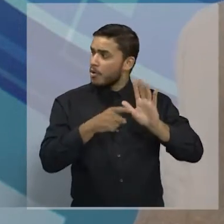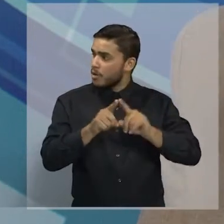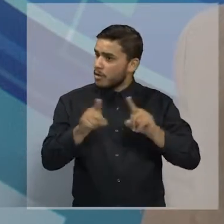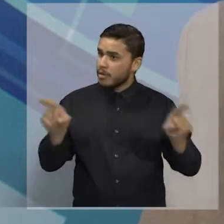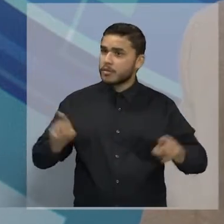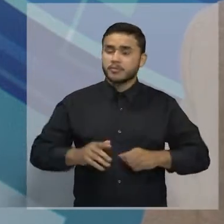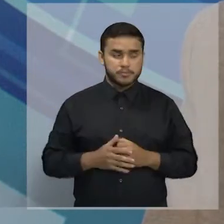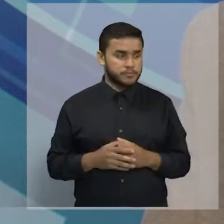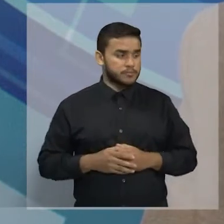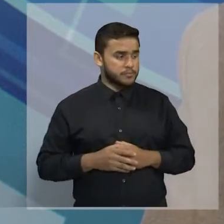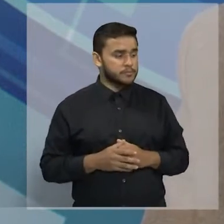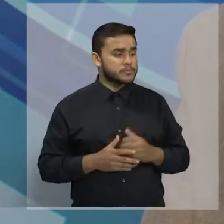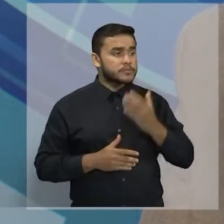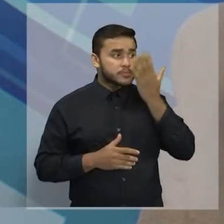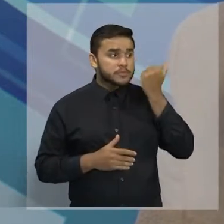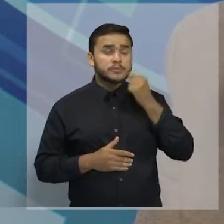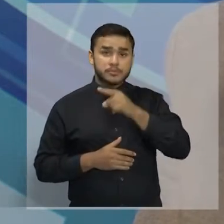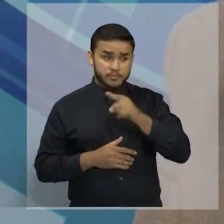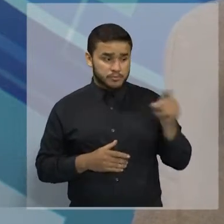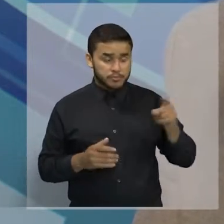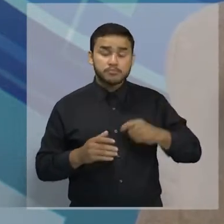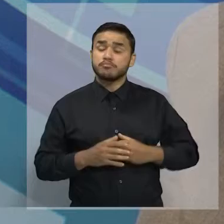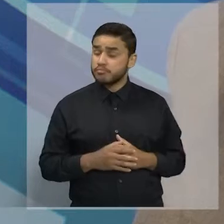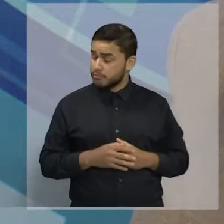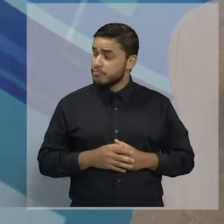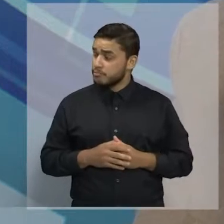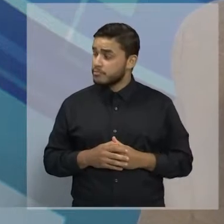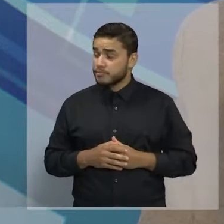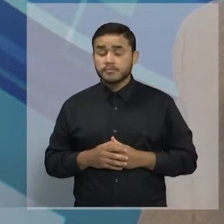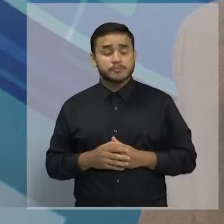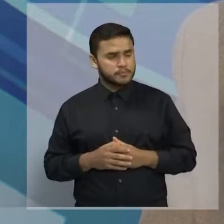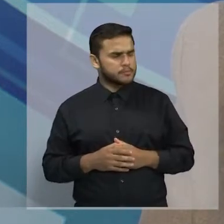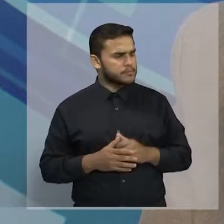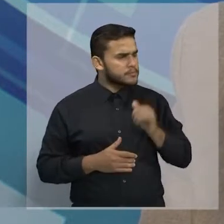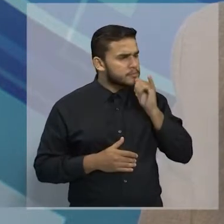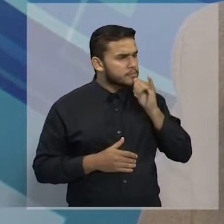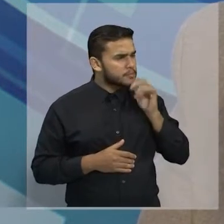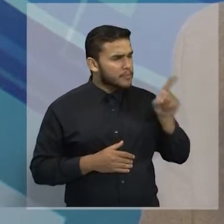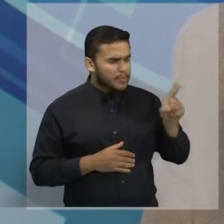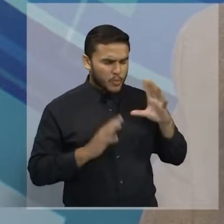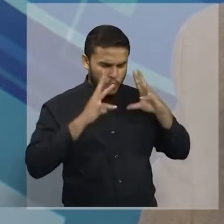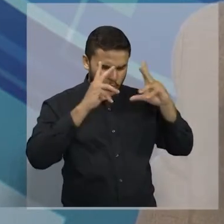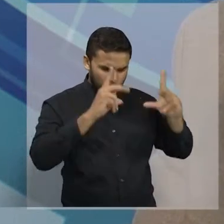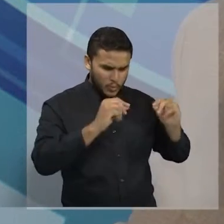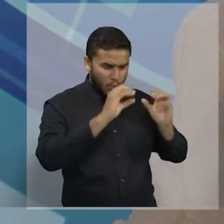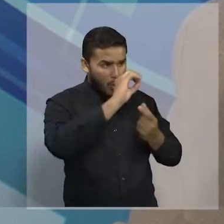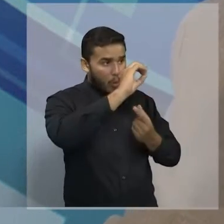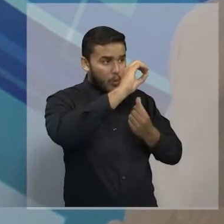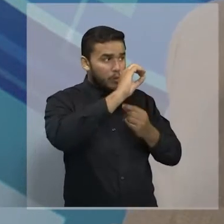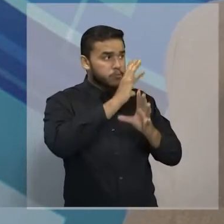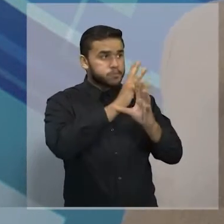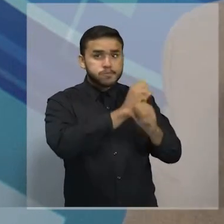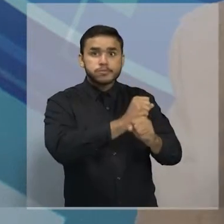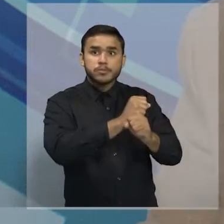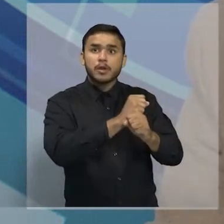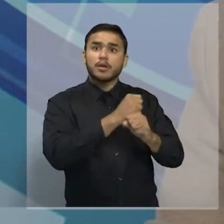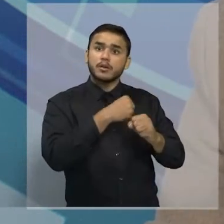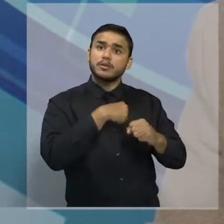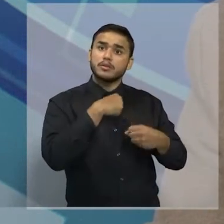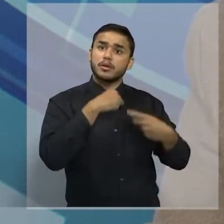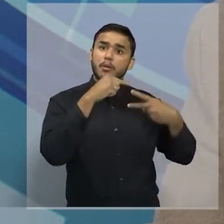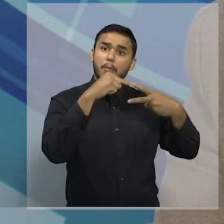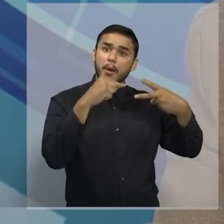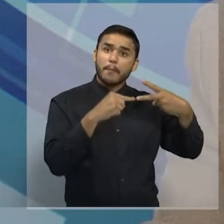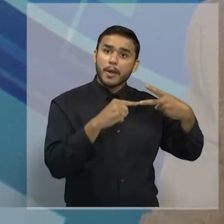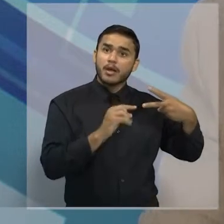O problema qual é? É que, como o orçamento da Seguridade Social tem os dois e tem outras